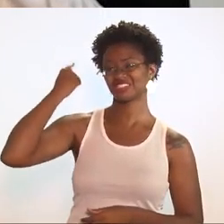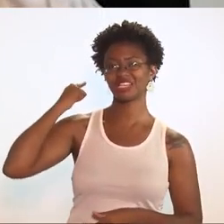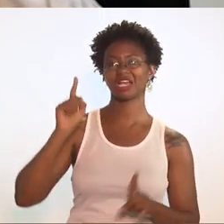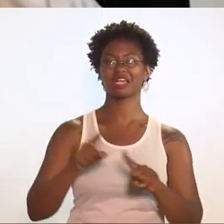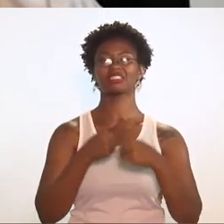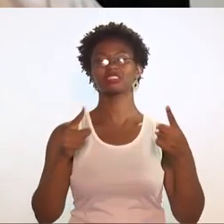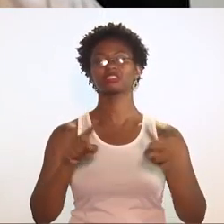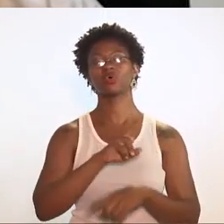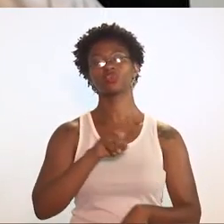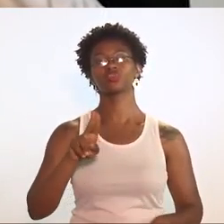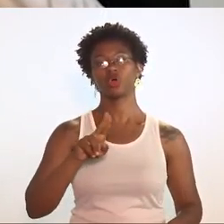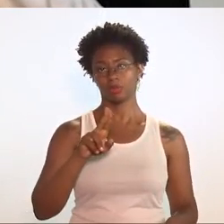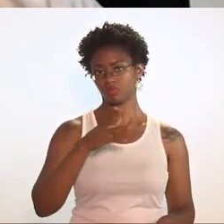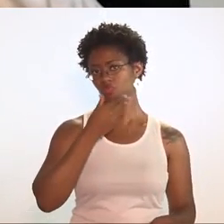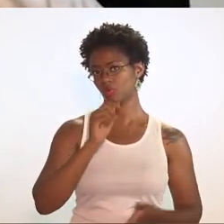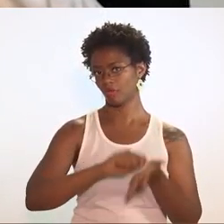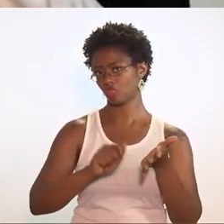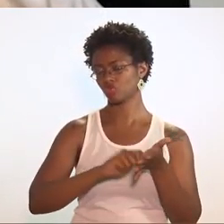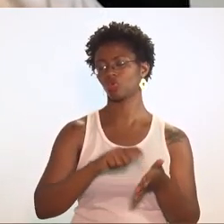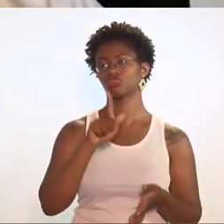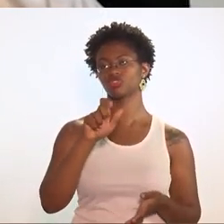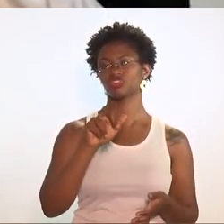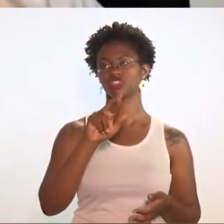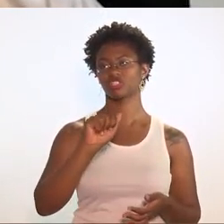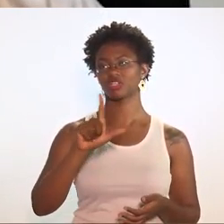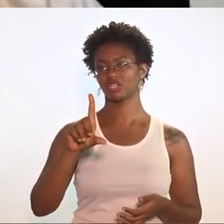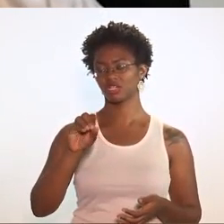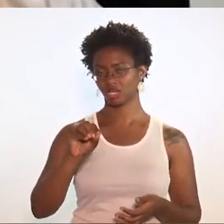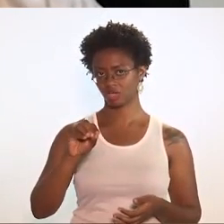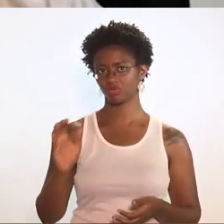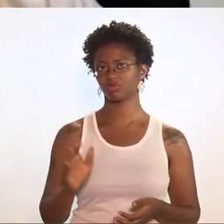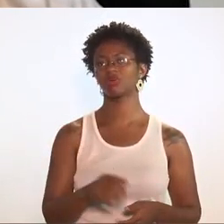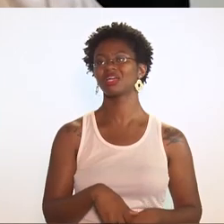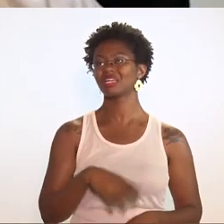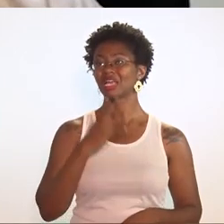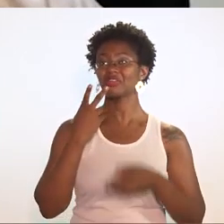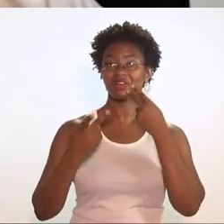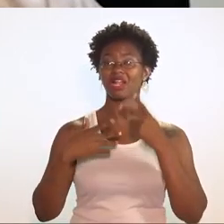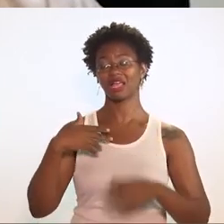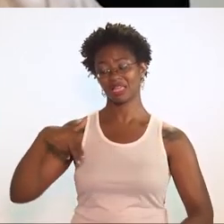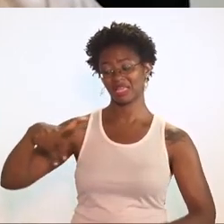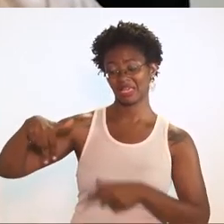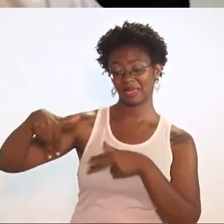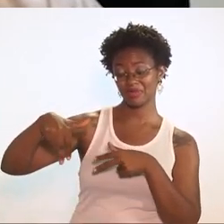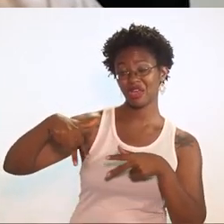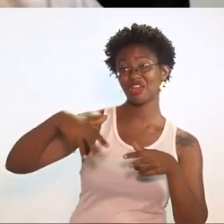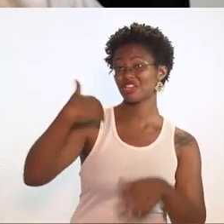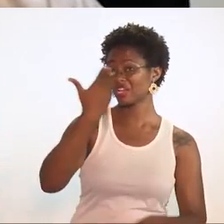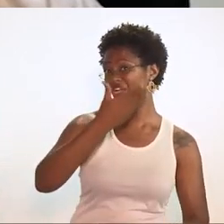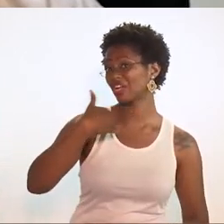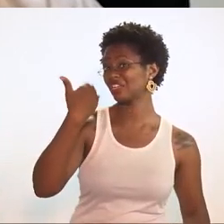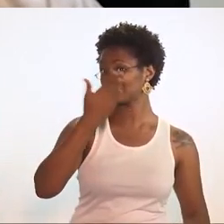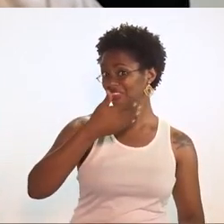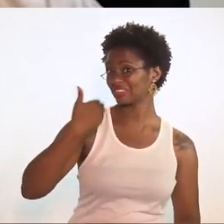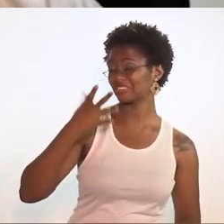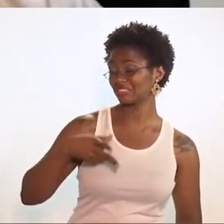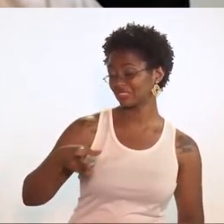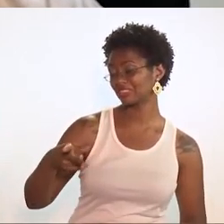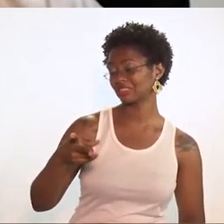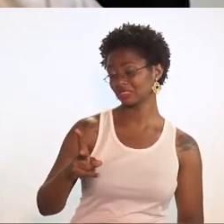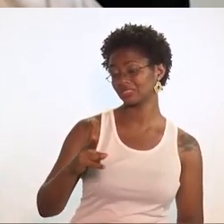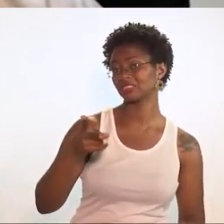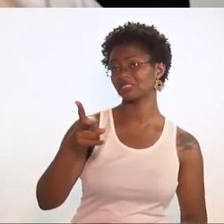eu vou escrever o quê? Peraí, eu tenho que escrever, abri um, abri o outro, e eu fui escrevendo todos, né? E aí, me veio essa ideia da